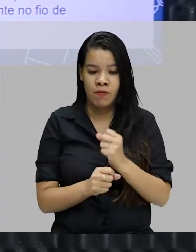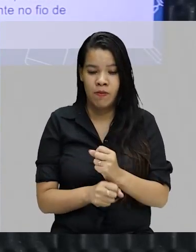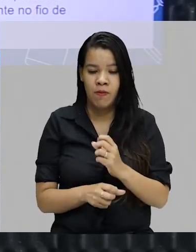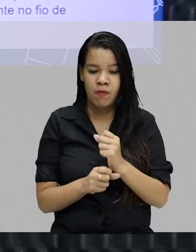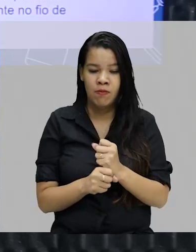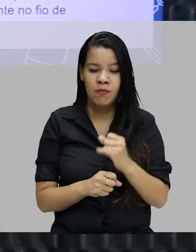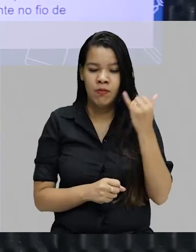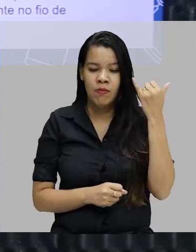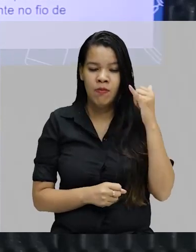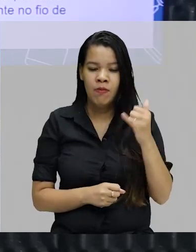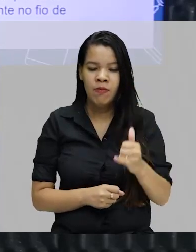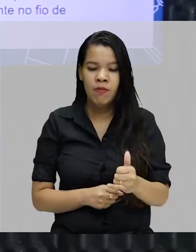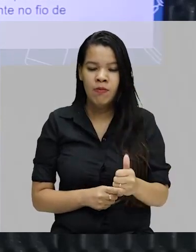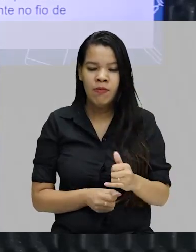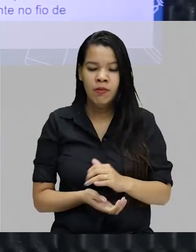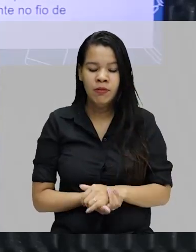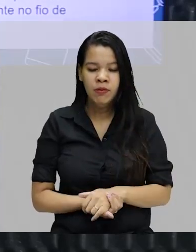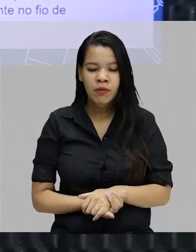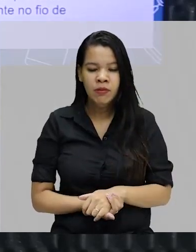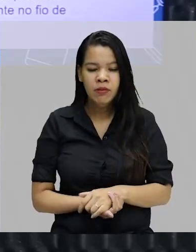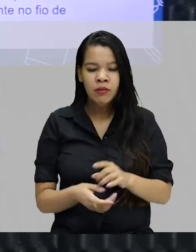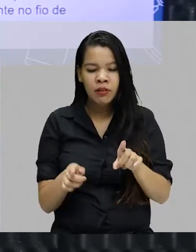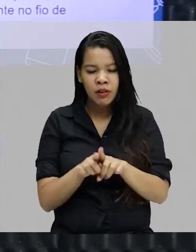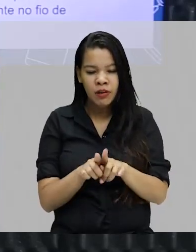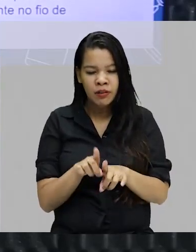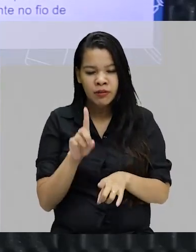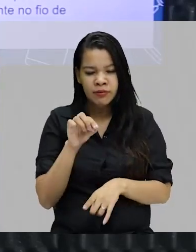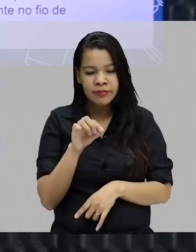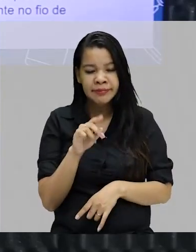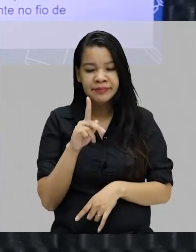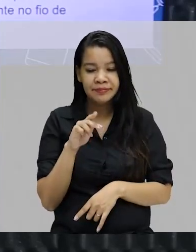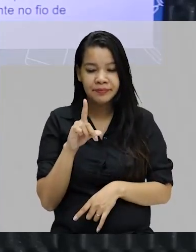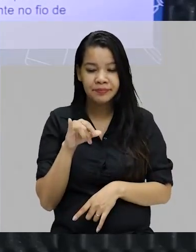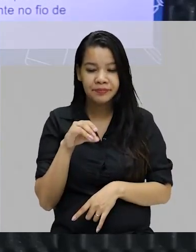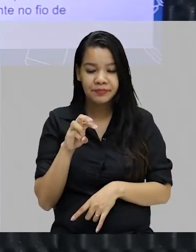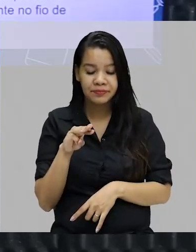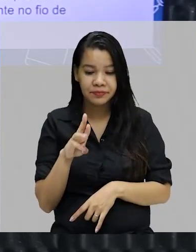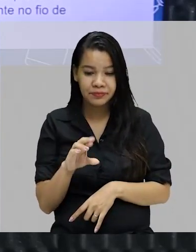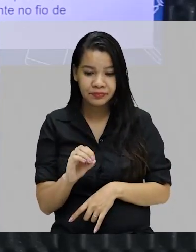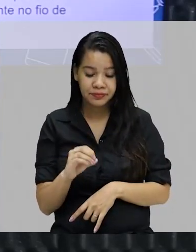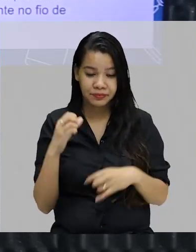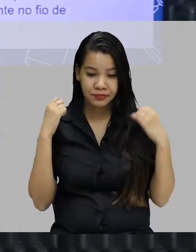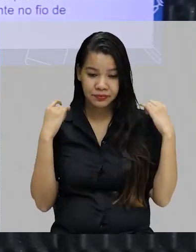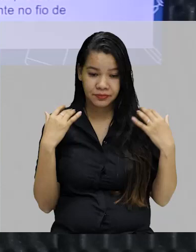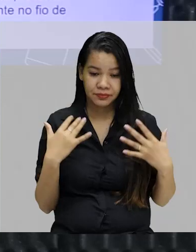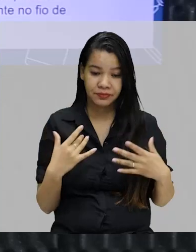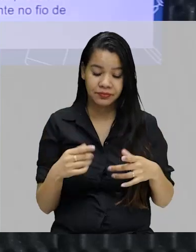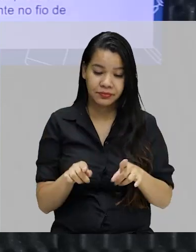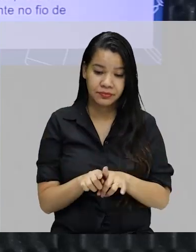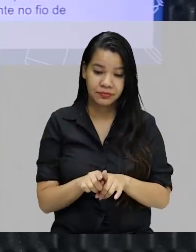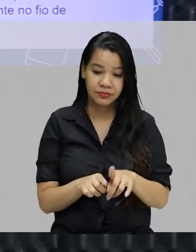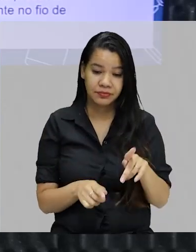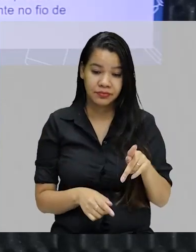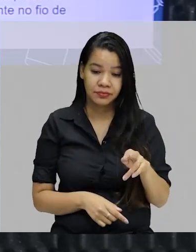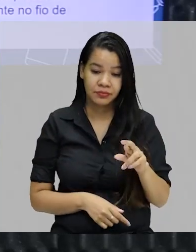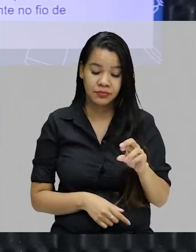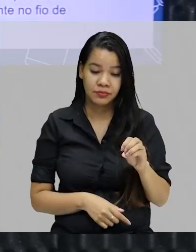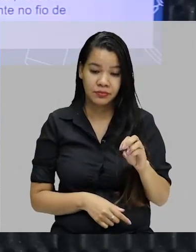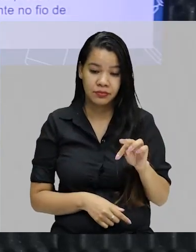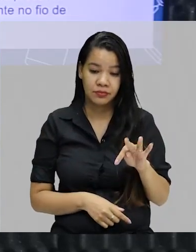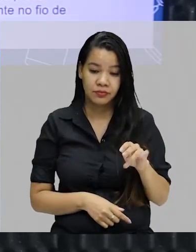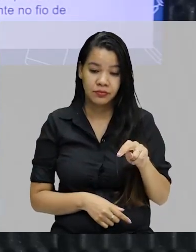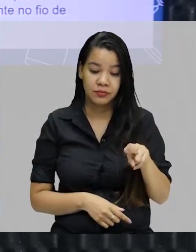de energia. O glicogênio também é um polímero natural. As proteínas, né, as